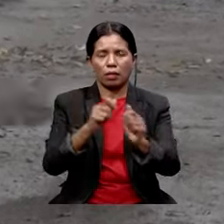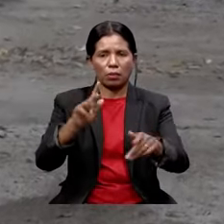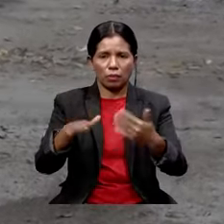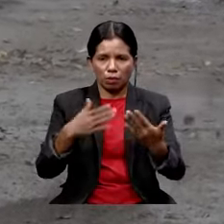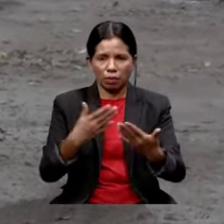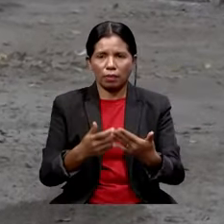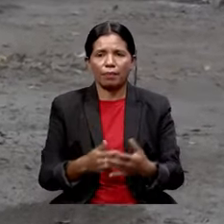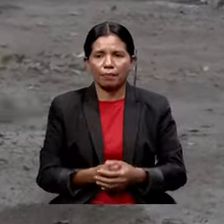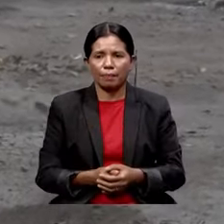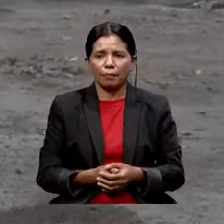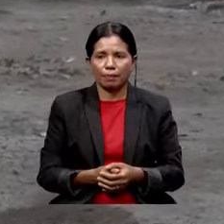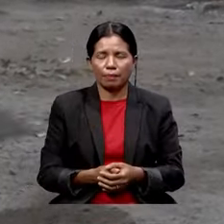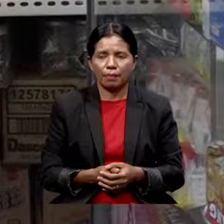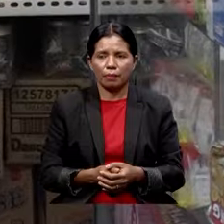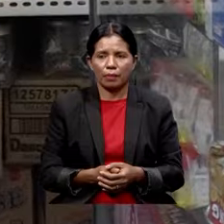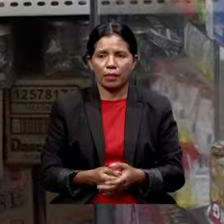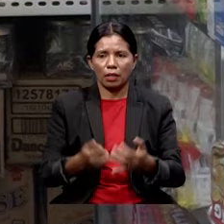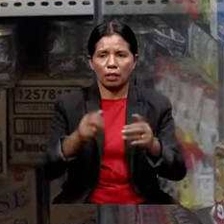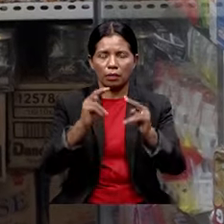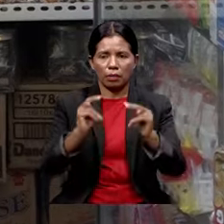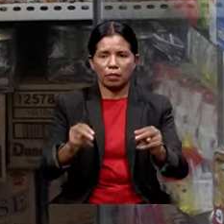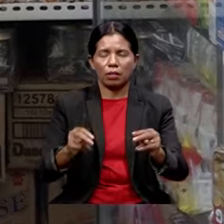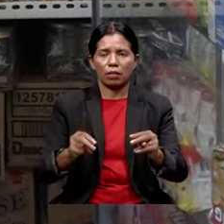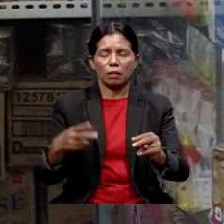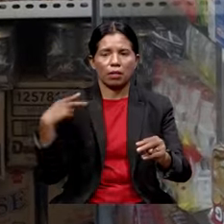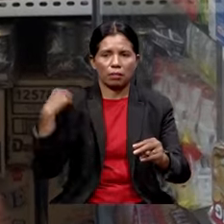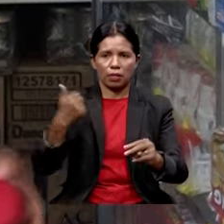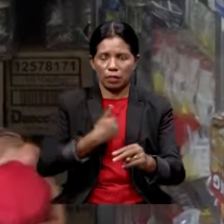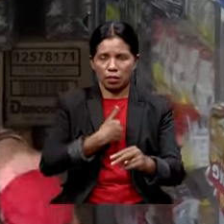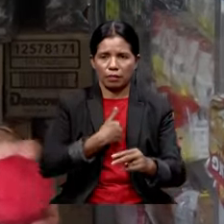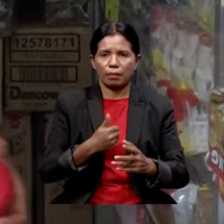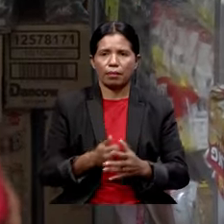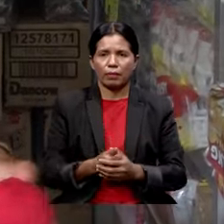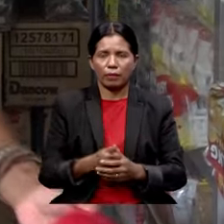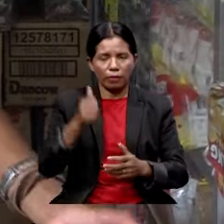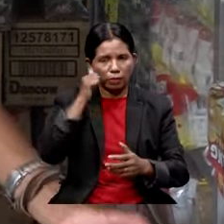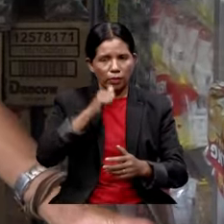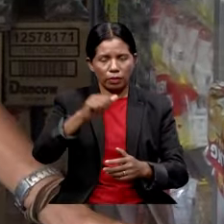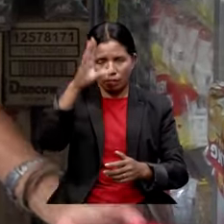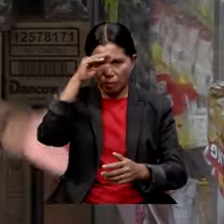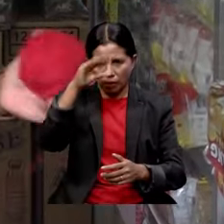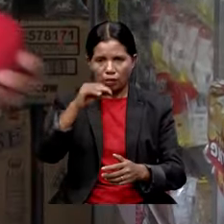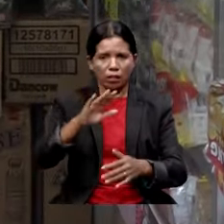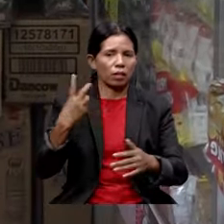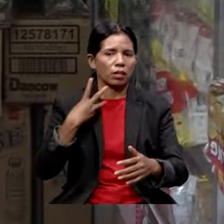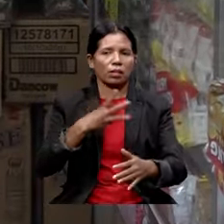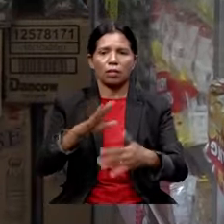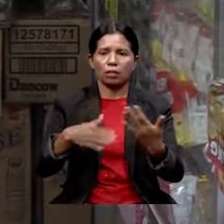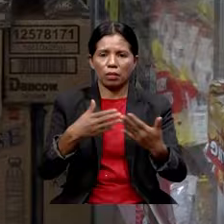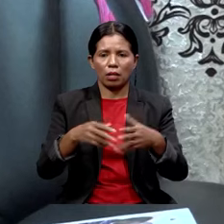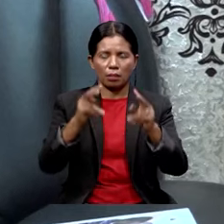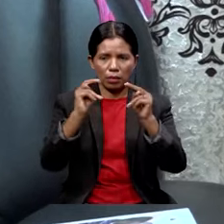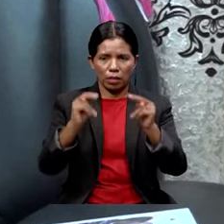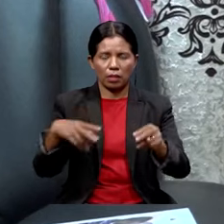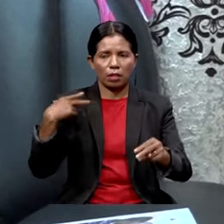mahoto agora precisa rapidar feto kamane ita hotu precisa